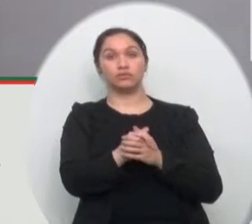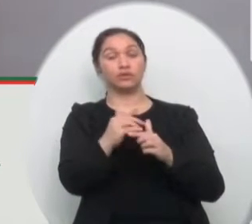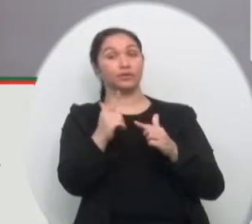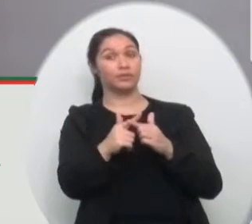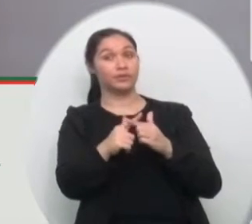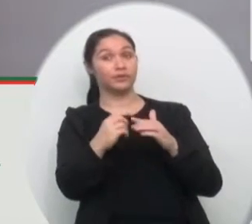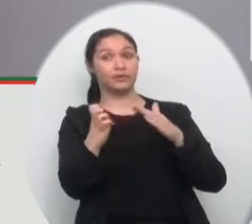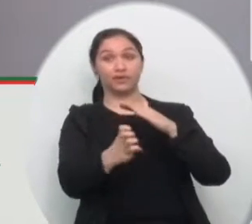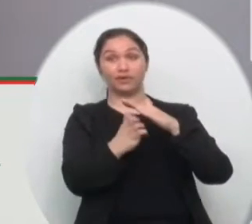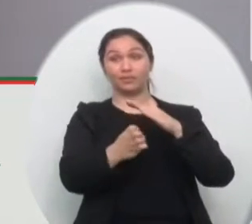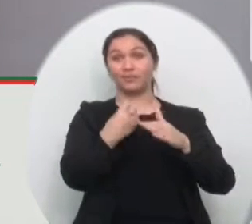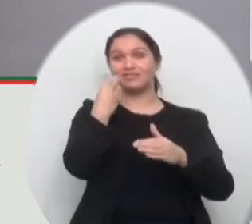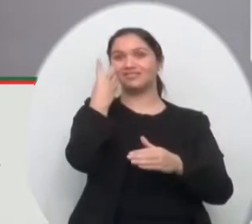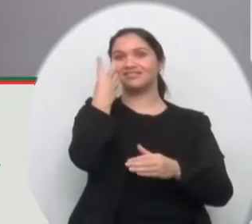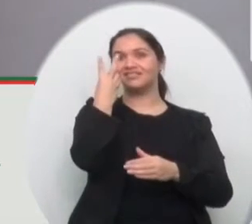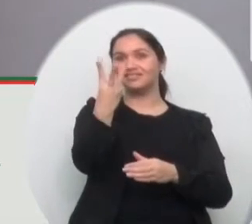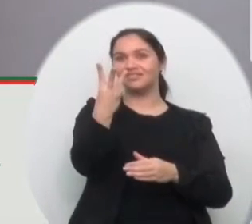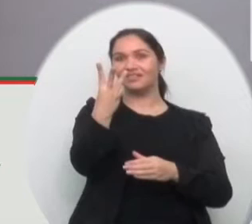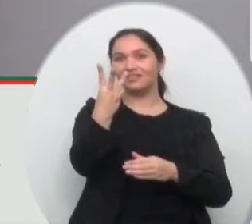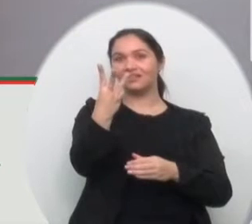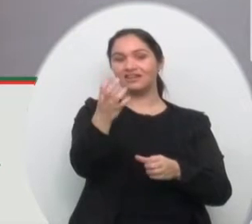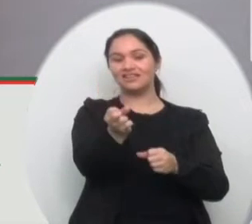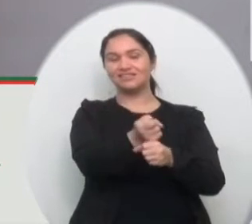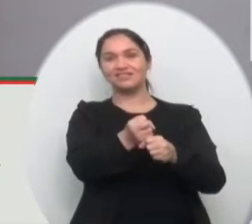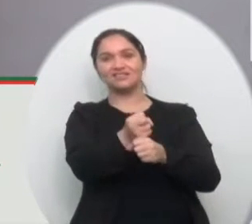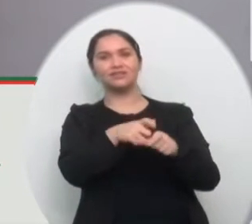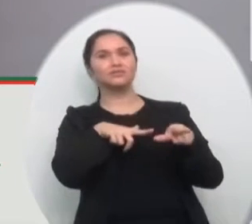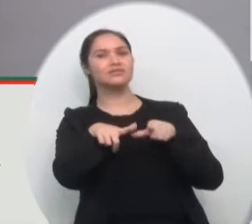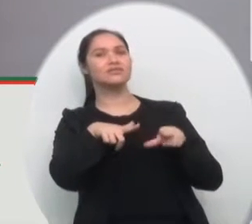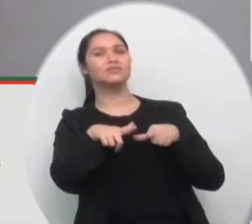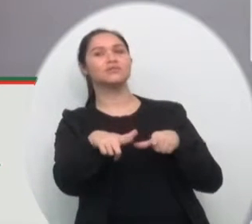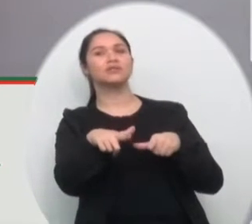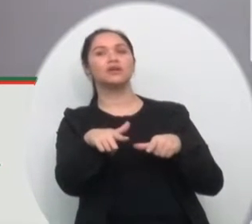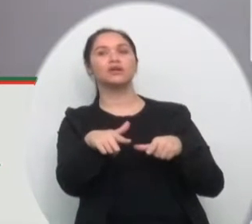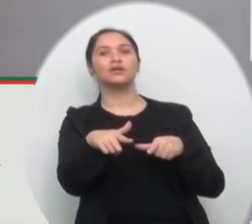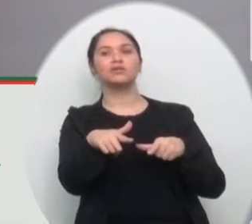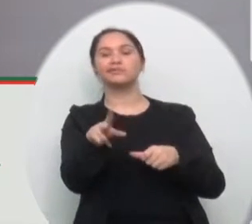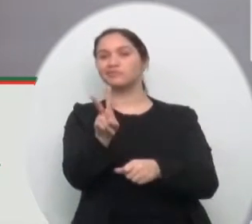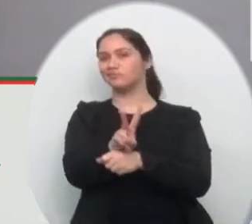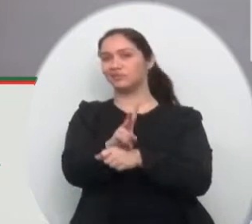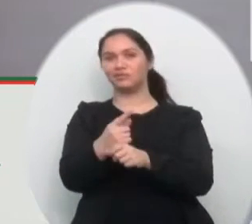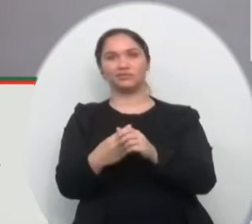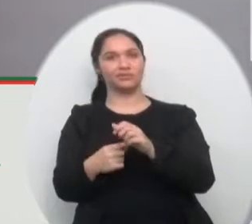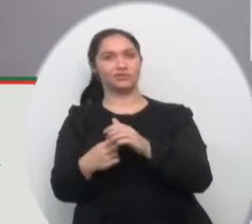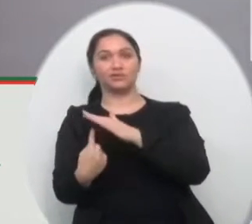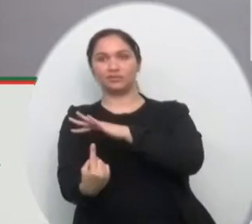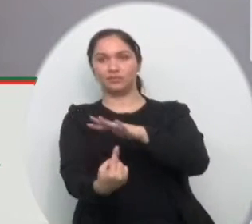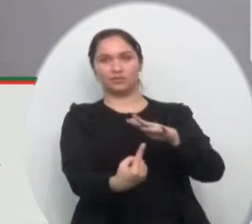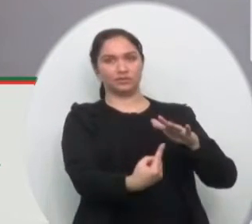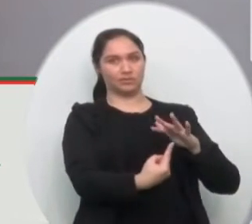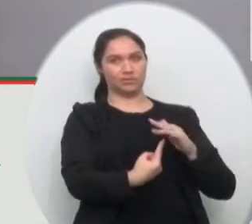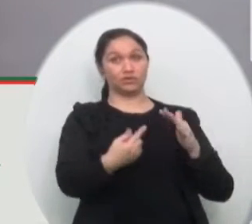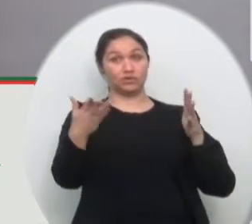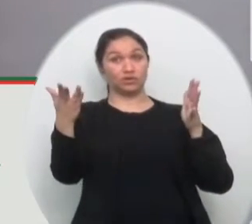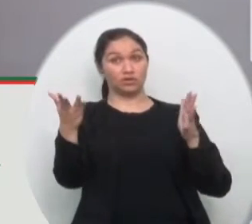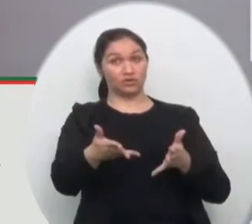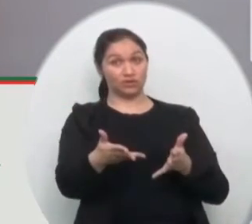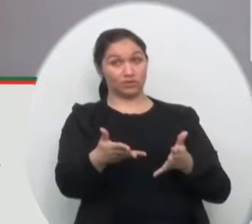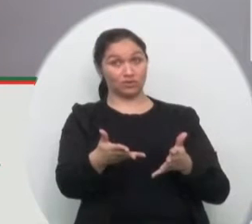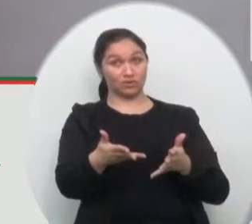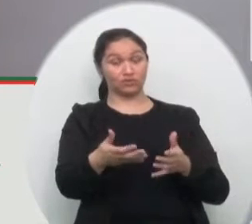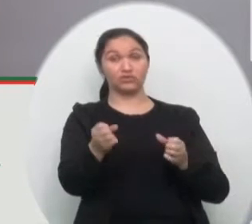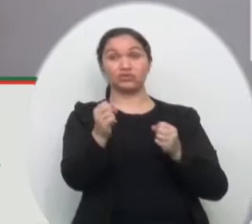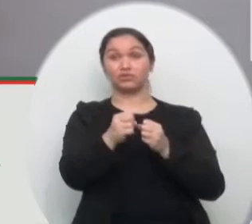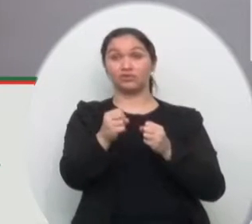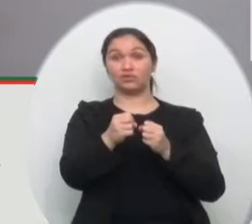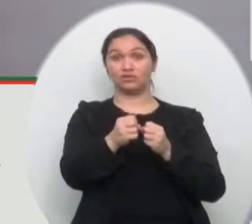está há 3 anos, não é uma empresa que entrou agora, né? E demais, hoje foi feito um plano diretor na cidade, onde